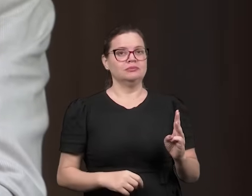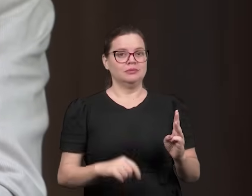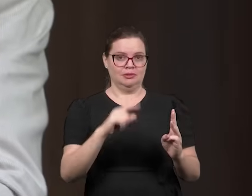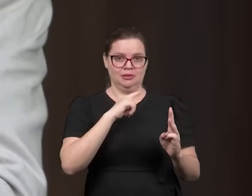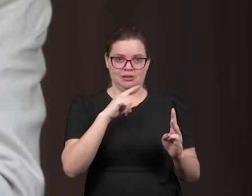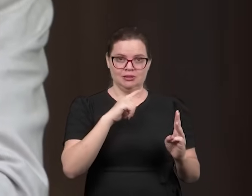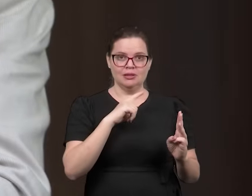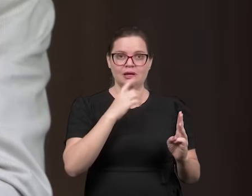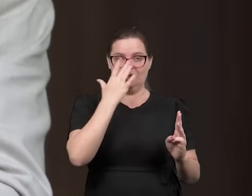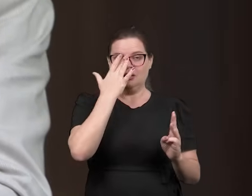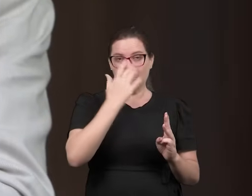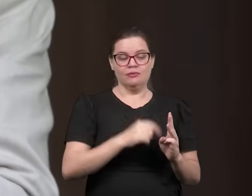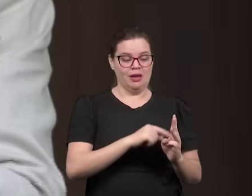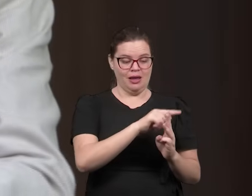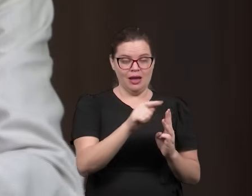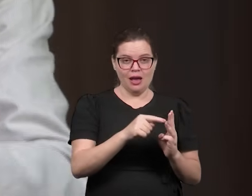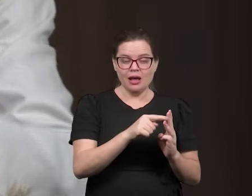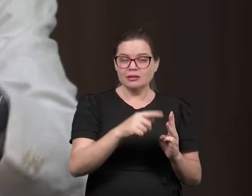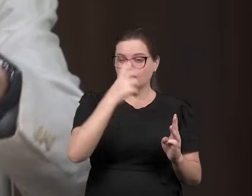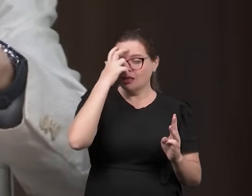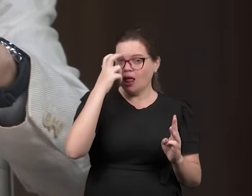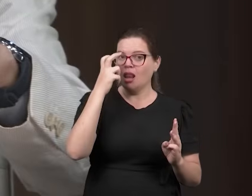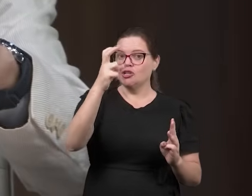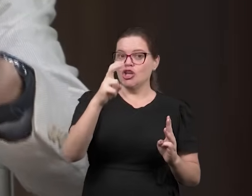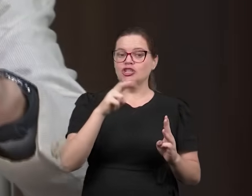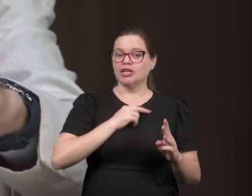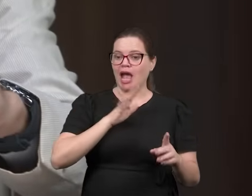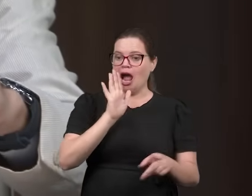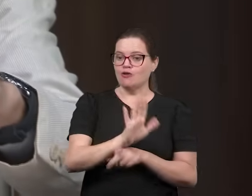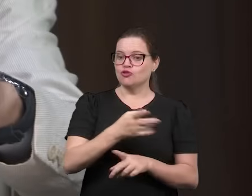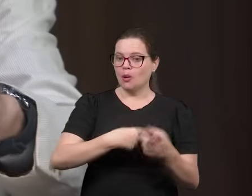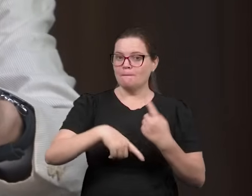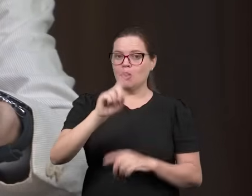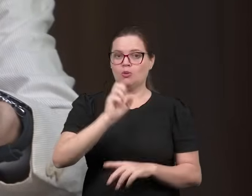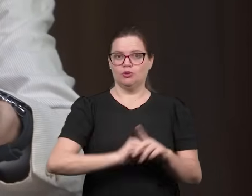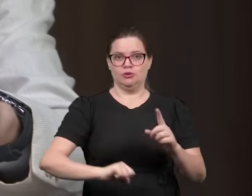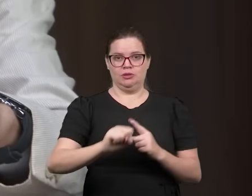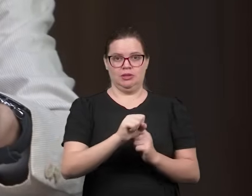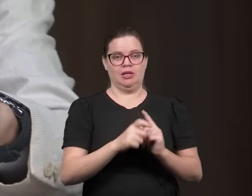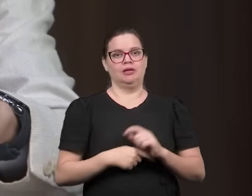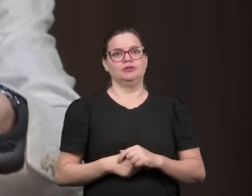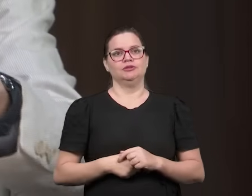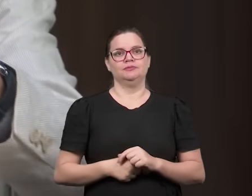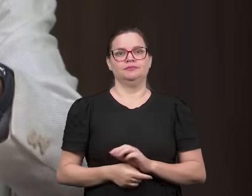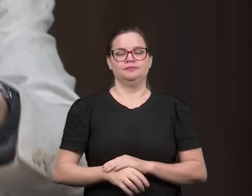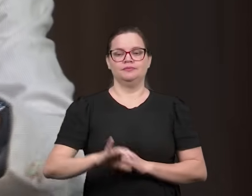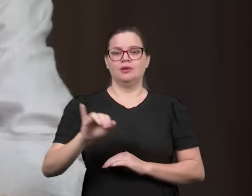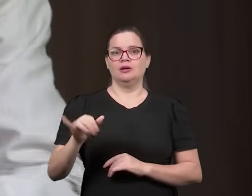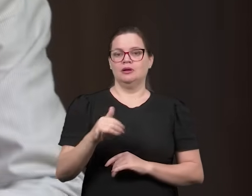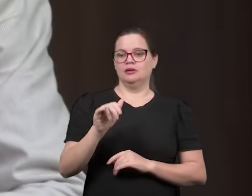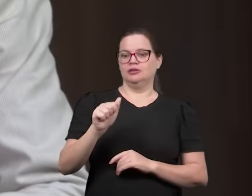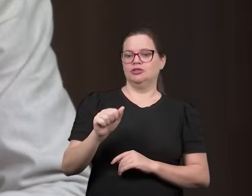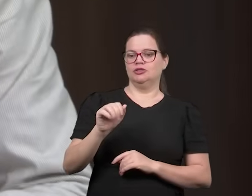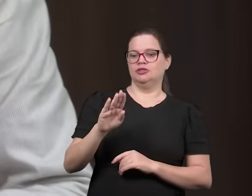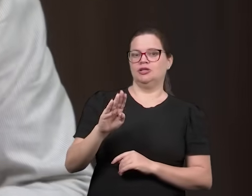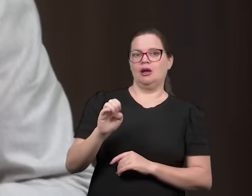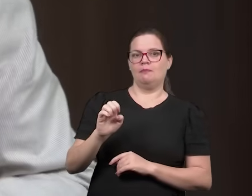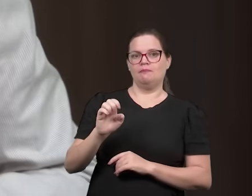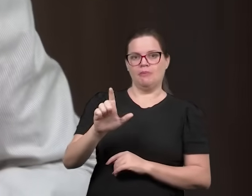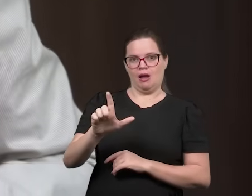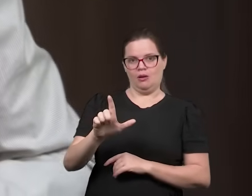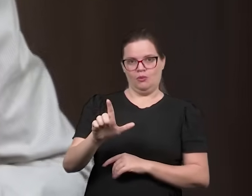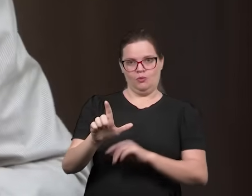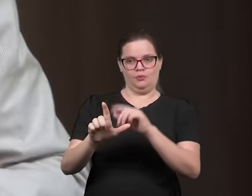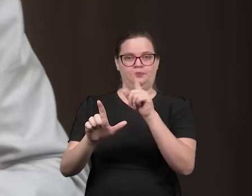Sim. Mudaram o mundo da época. O primeiro, Jubal, O Jabal. o Jabal,